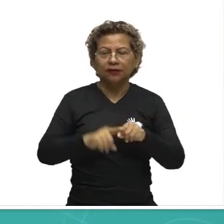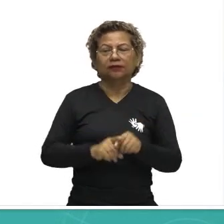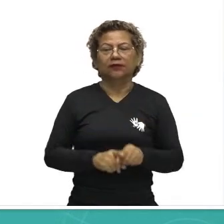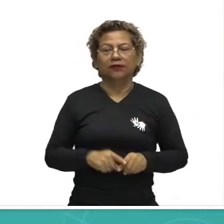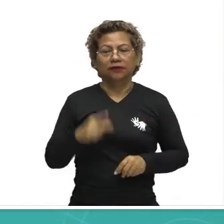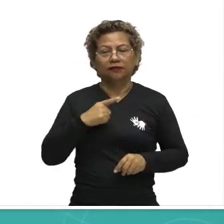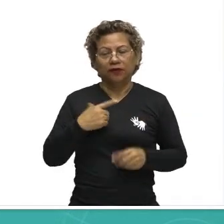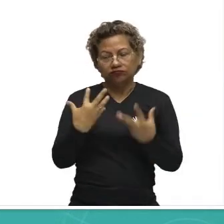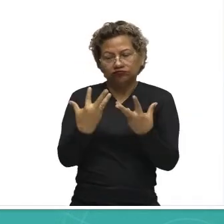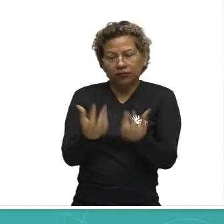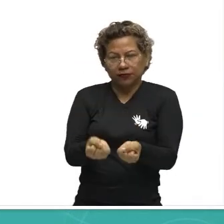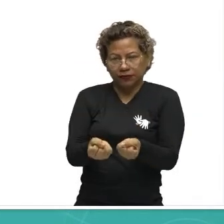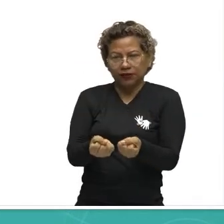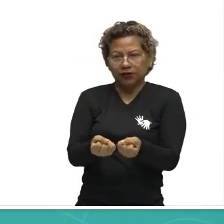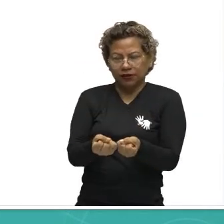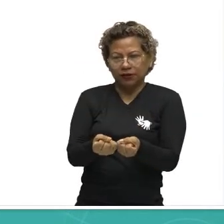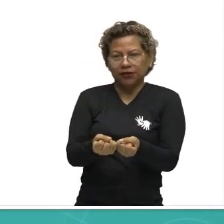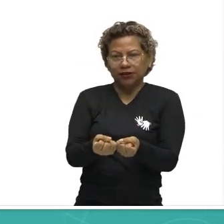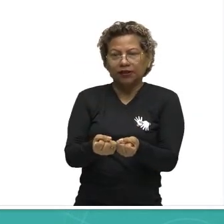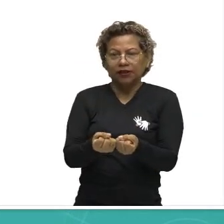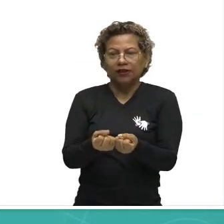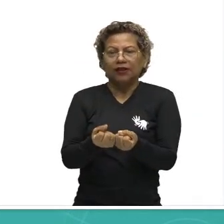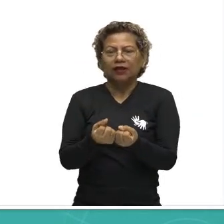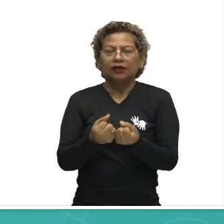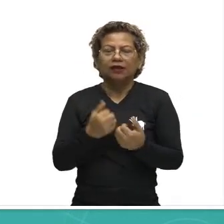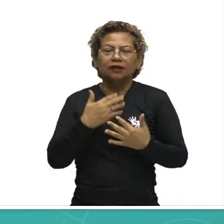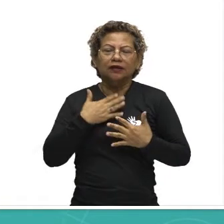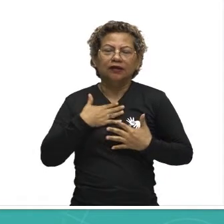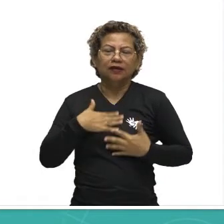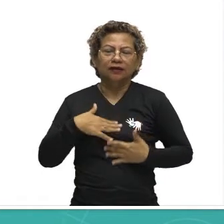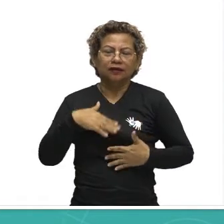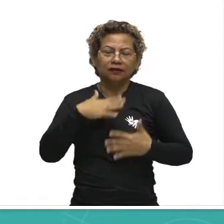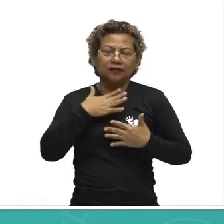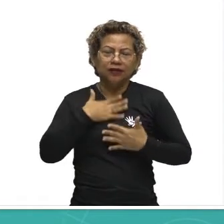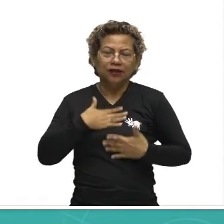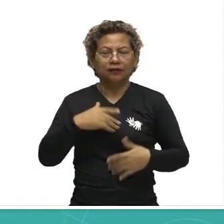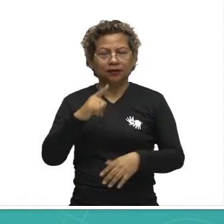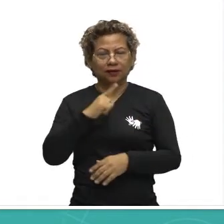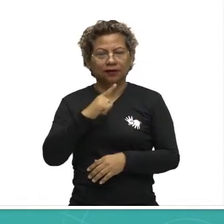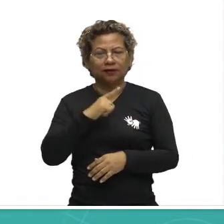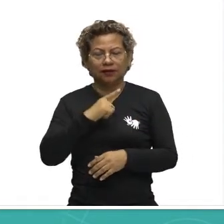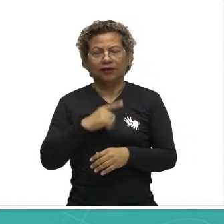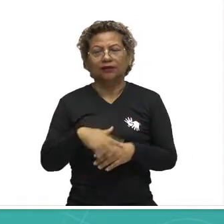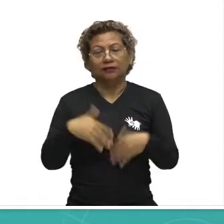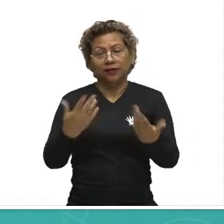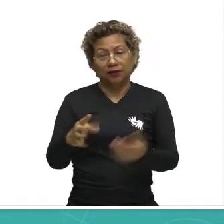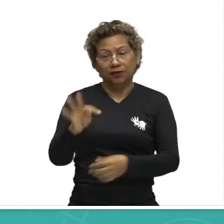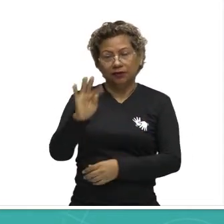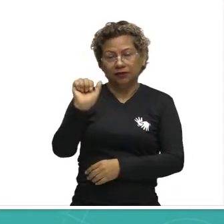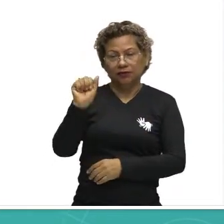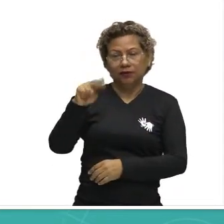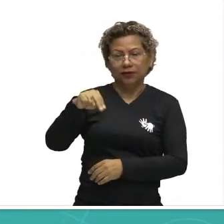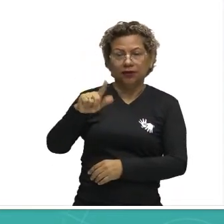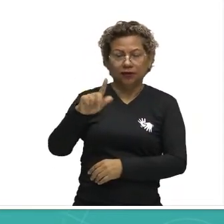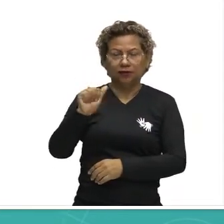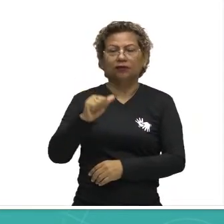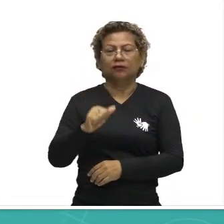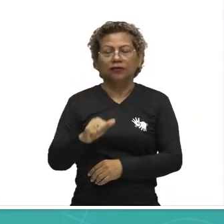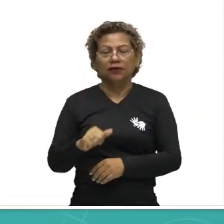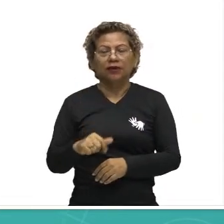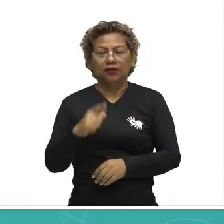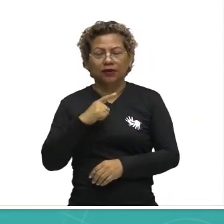adquirindo um aspecto melancólico que ele tem ultimamente. Então, o tango é uma dança muito sensual